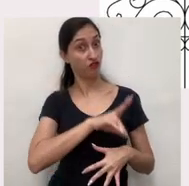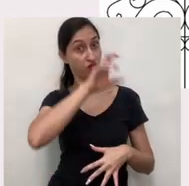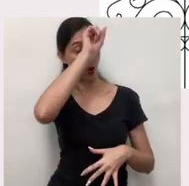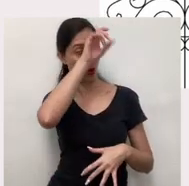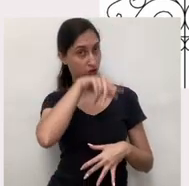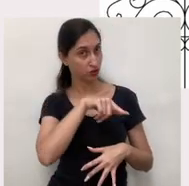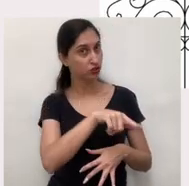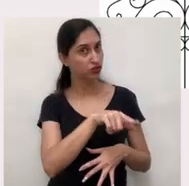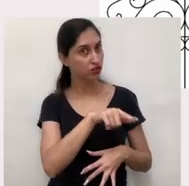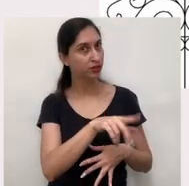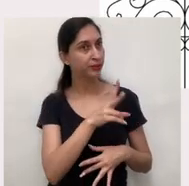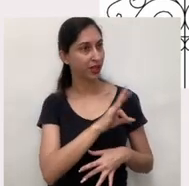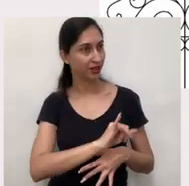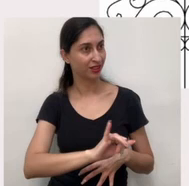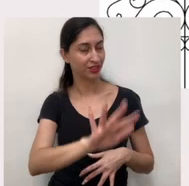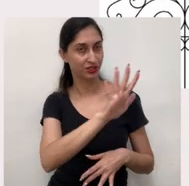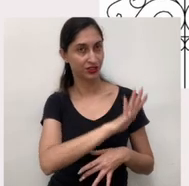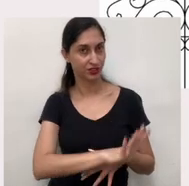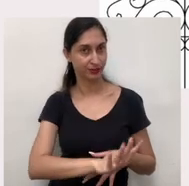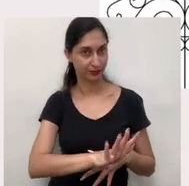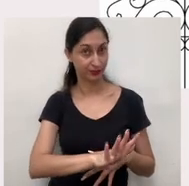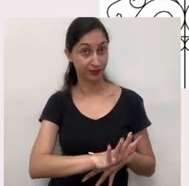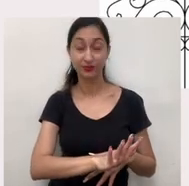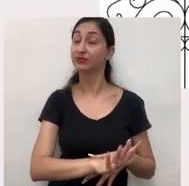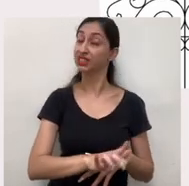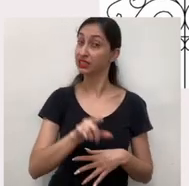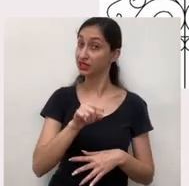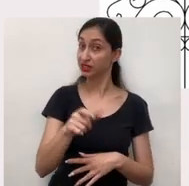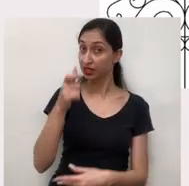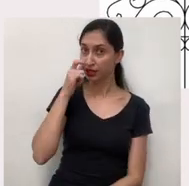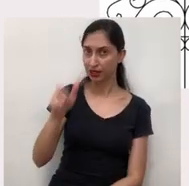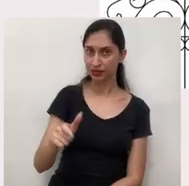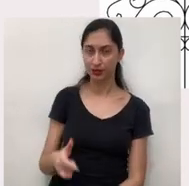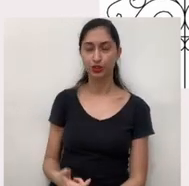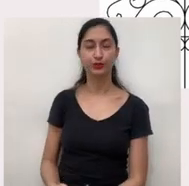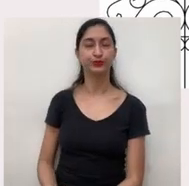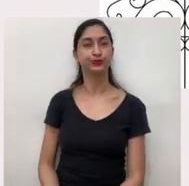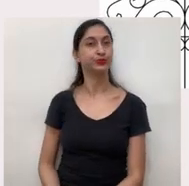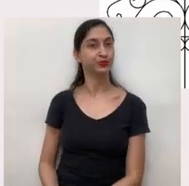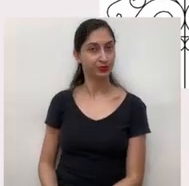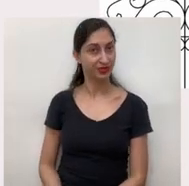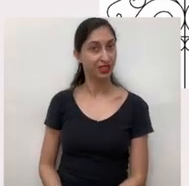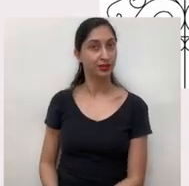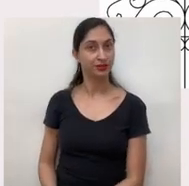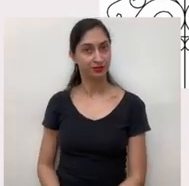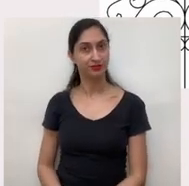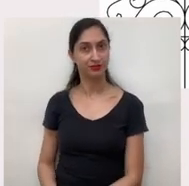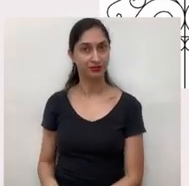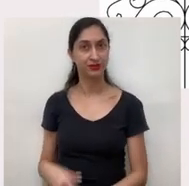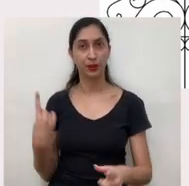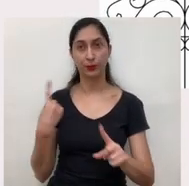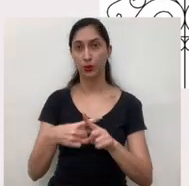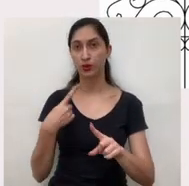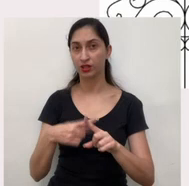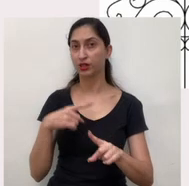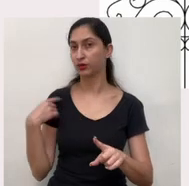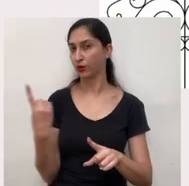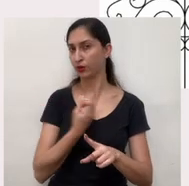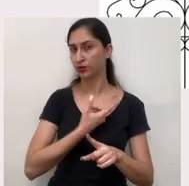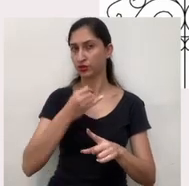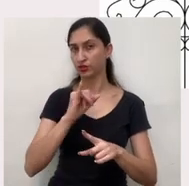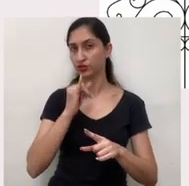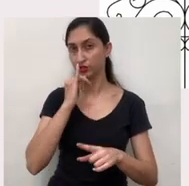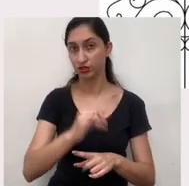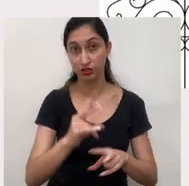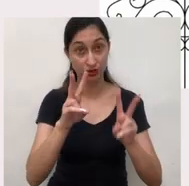vamos dizer assim, né? E aí é muito interessante, porque ao falar de sobrevivência,